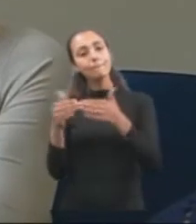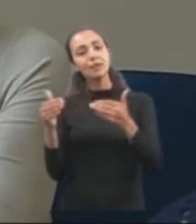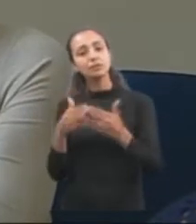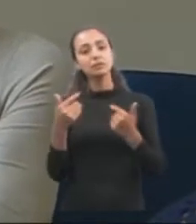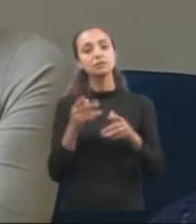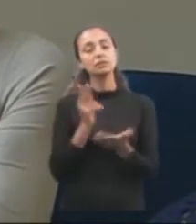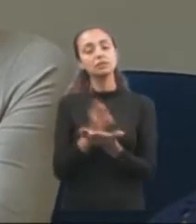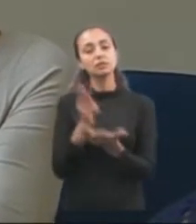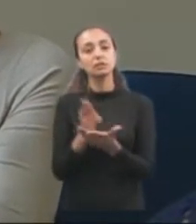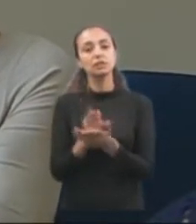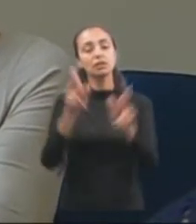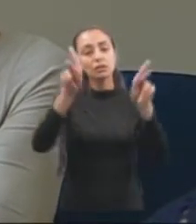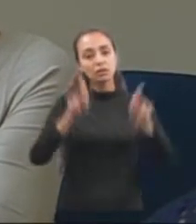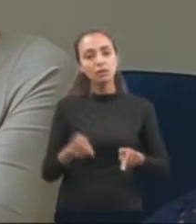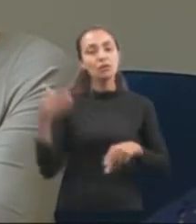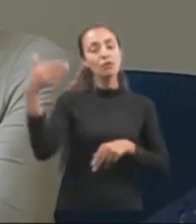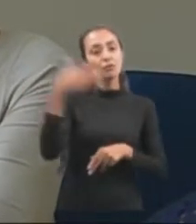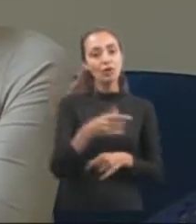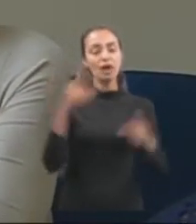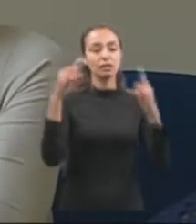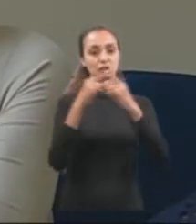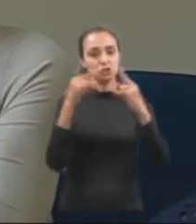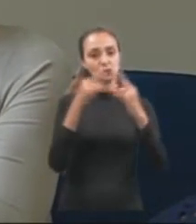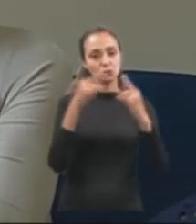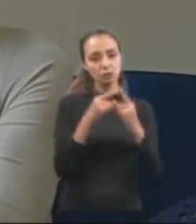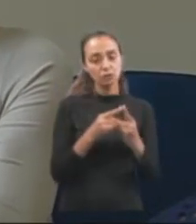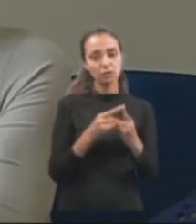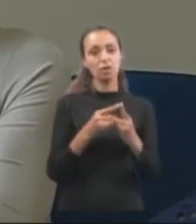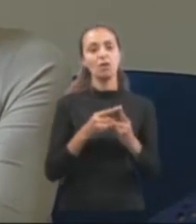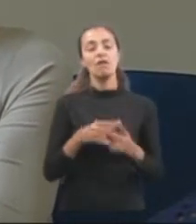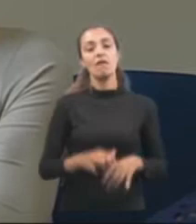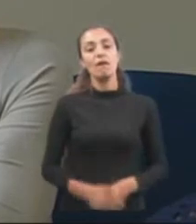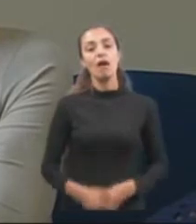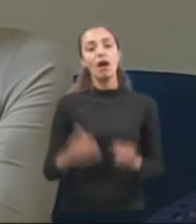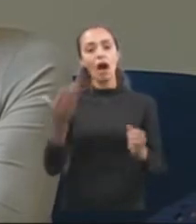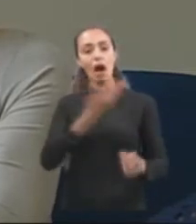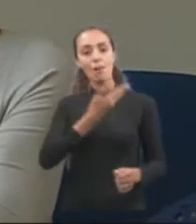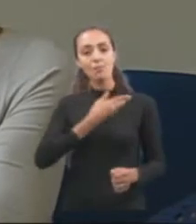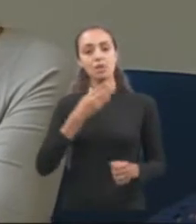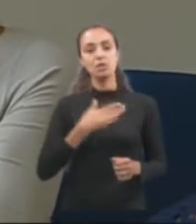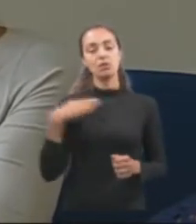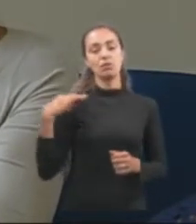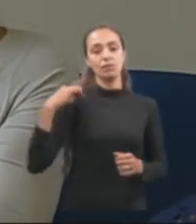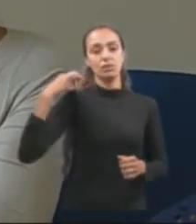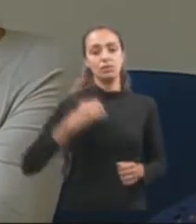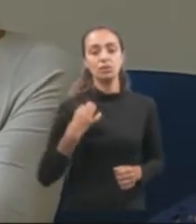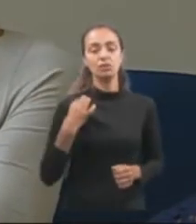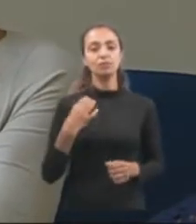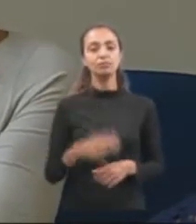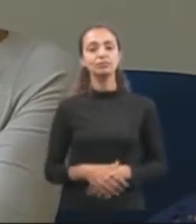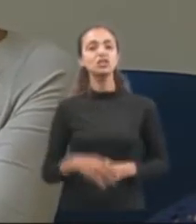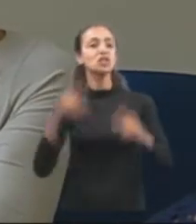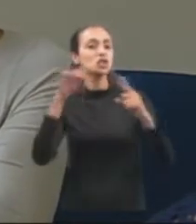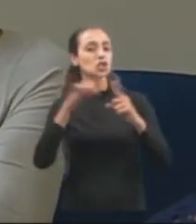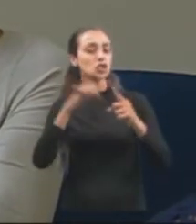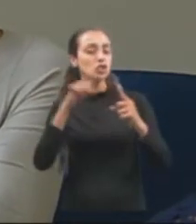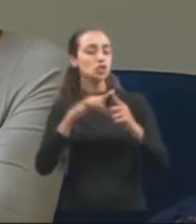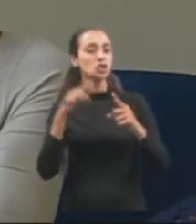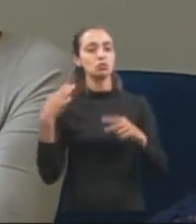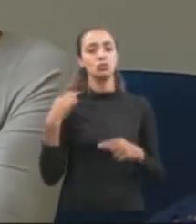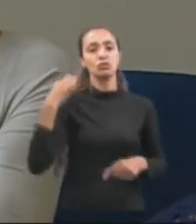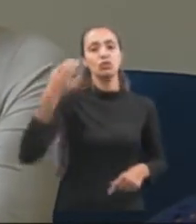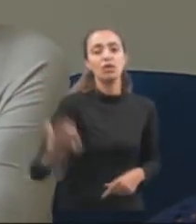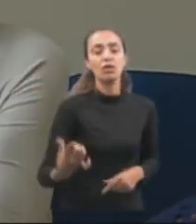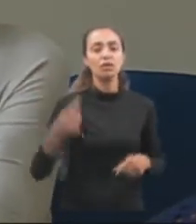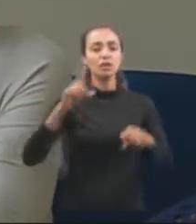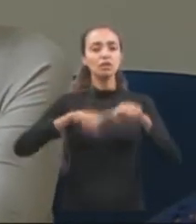essa organização, porque é para eles que nós repassamos as nossas necessidades. Que tipo de voluntário, para qual atividade,